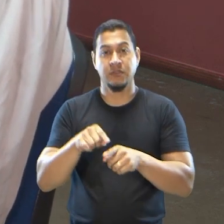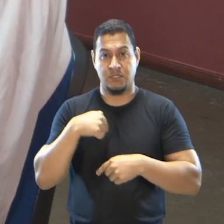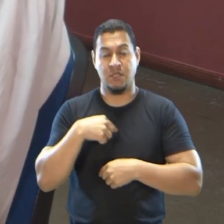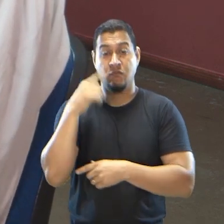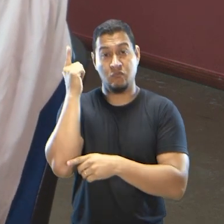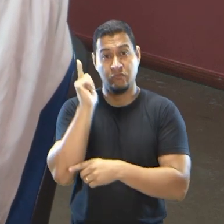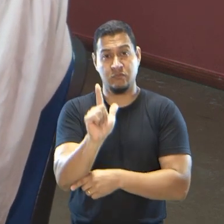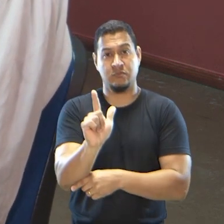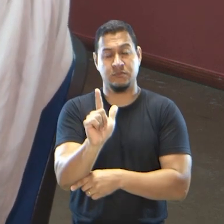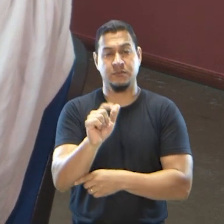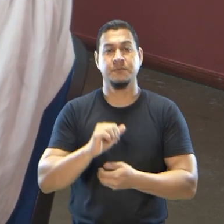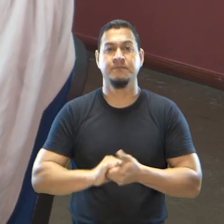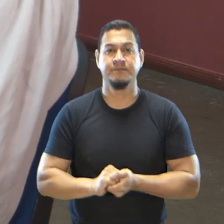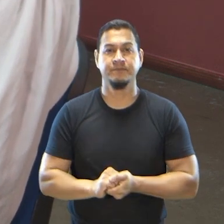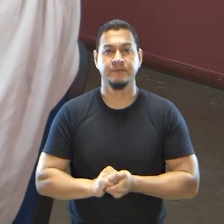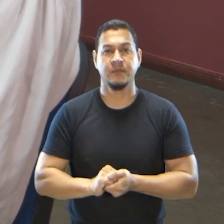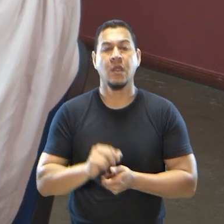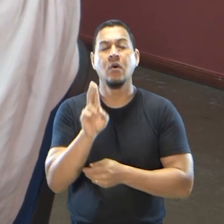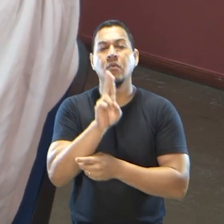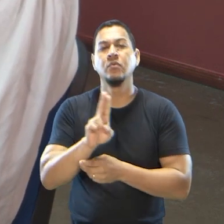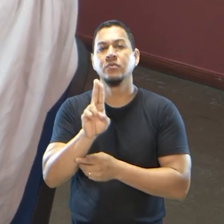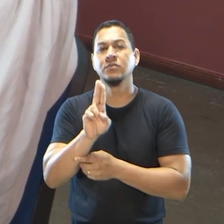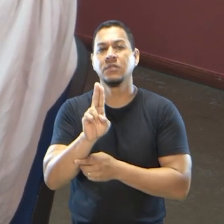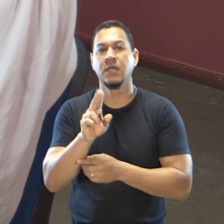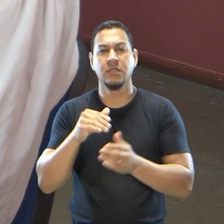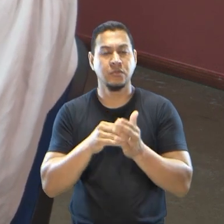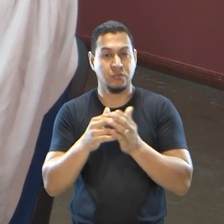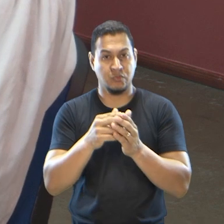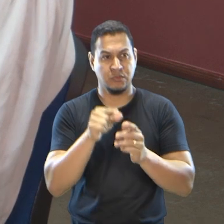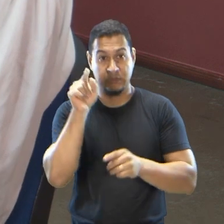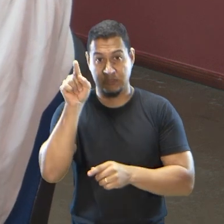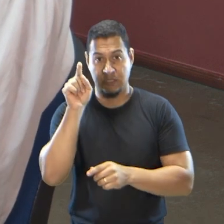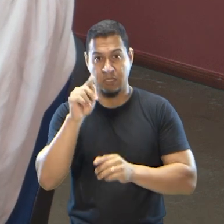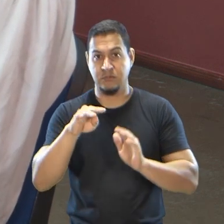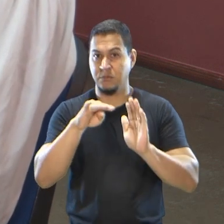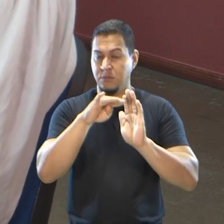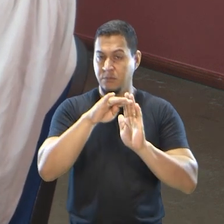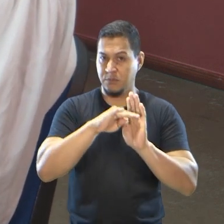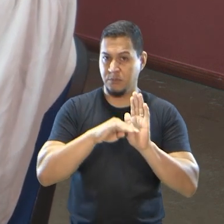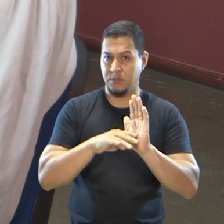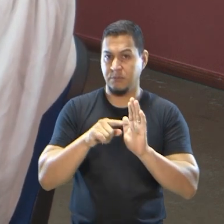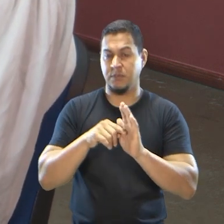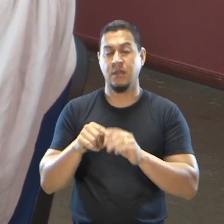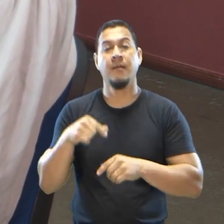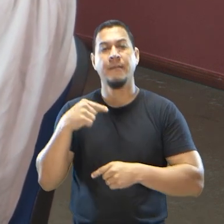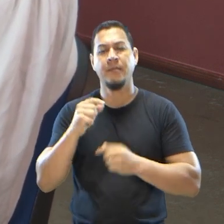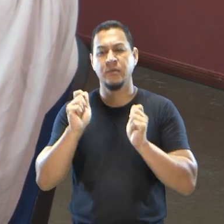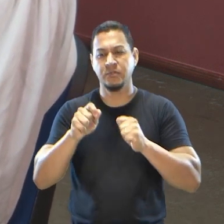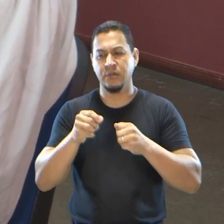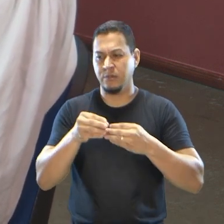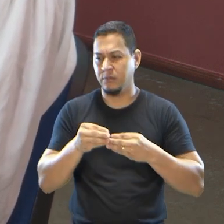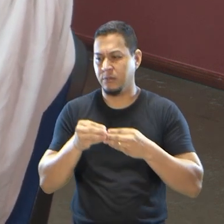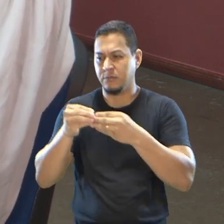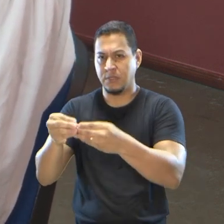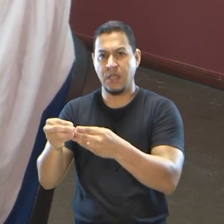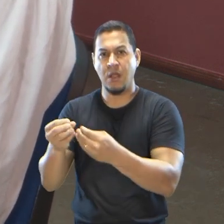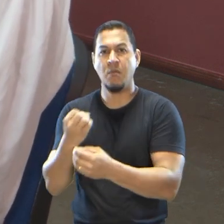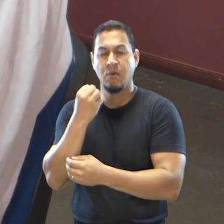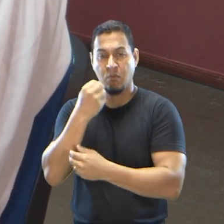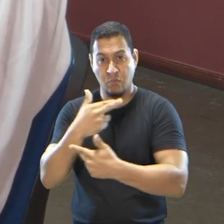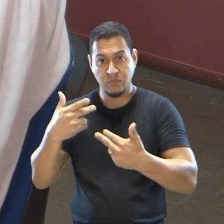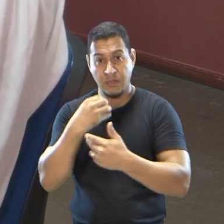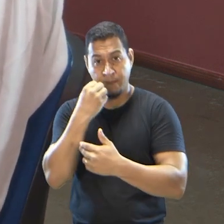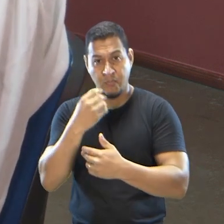e que eu vou conseguir usar lá do programa PPG Civil para realmente levar um benefício